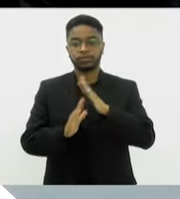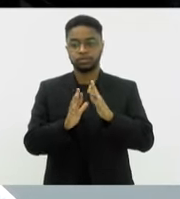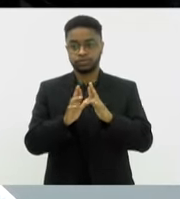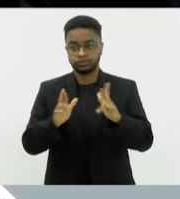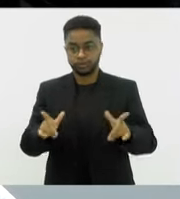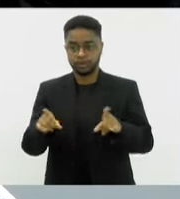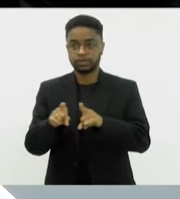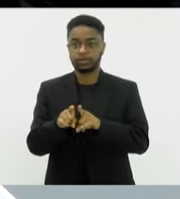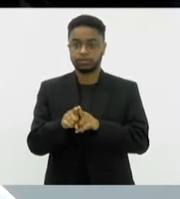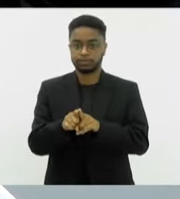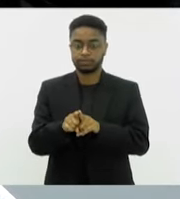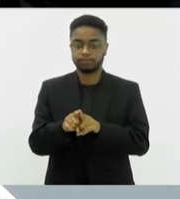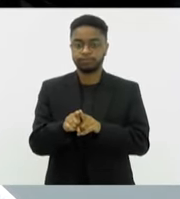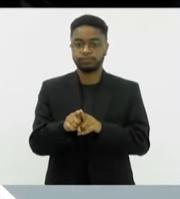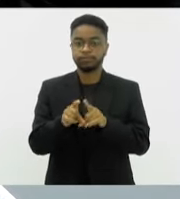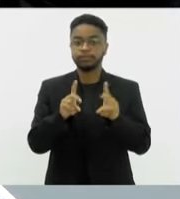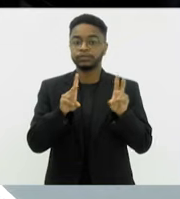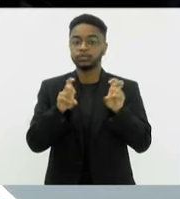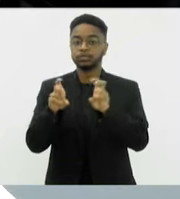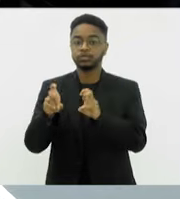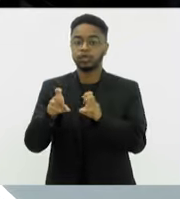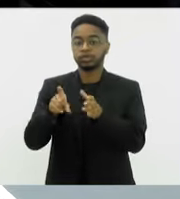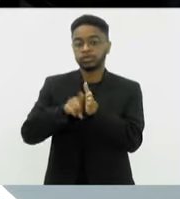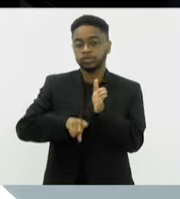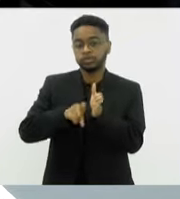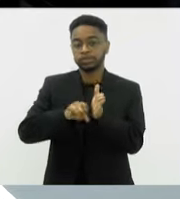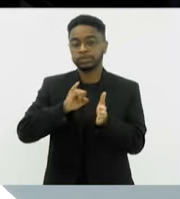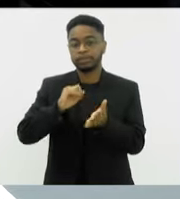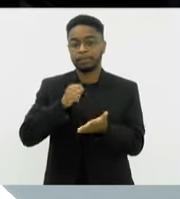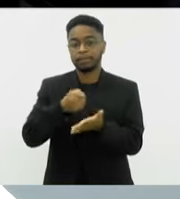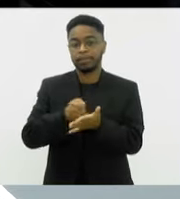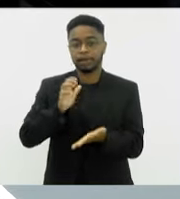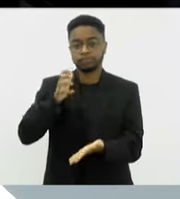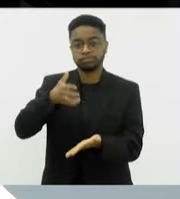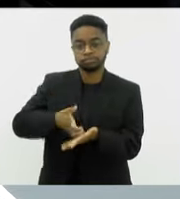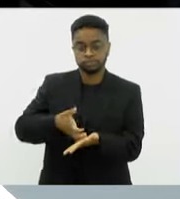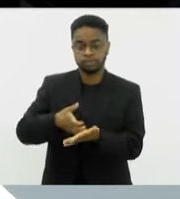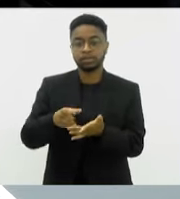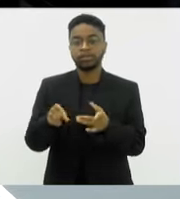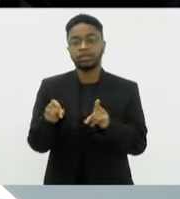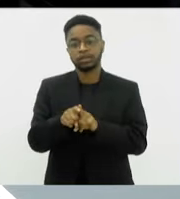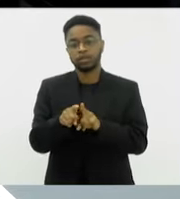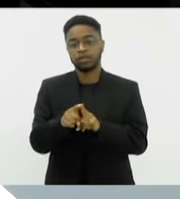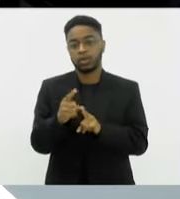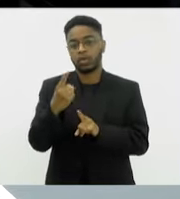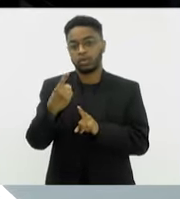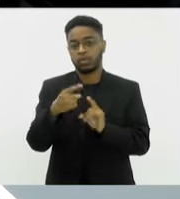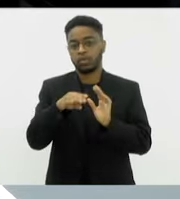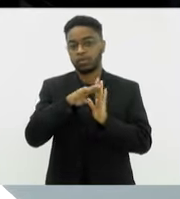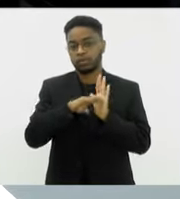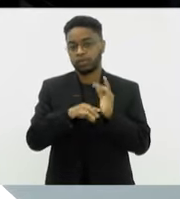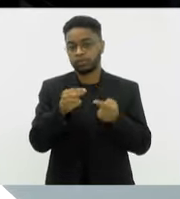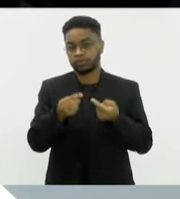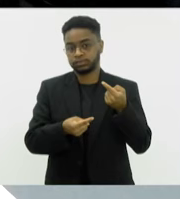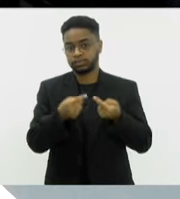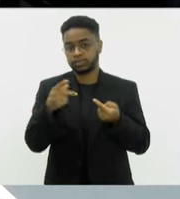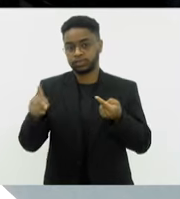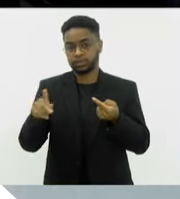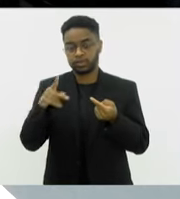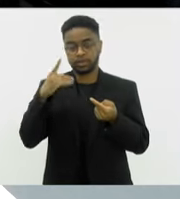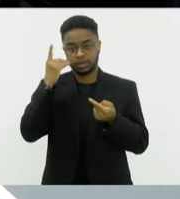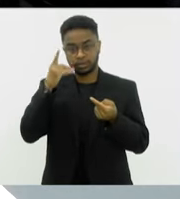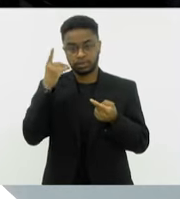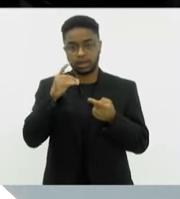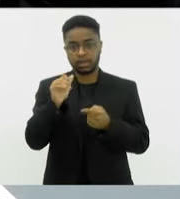inclusive também essa questão do desconto em caso de pagamento à vista, que era um dos itens do projeto do deputado